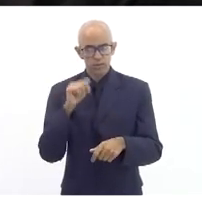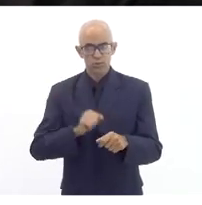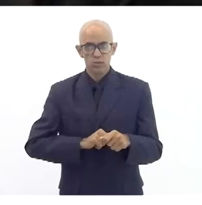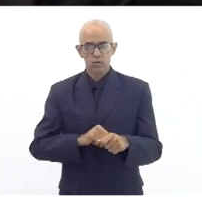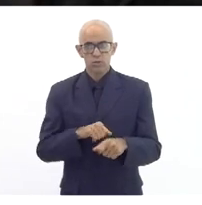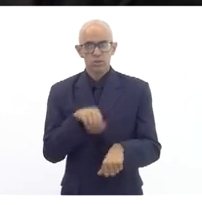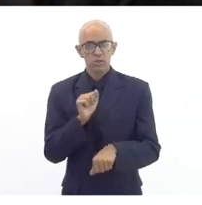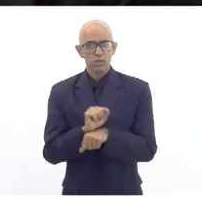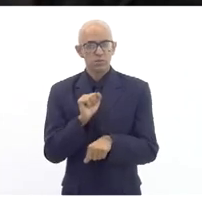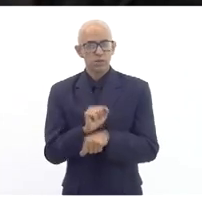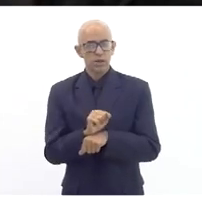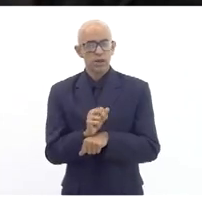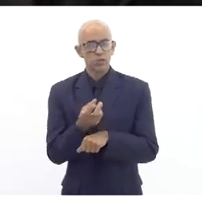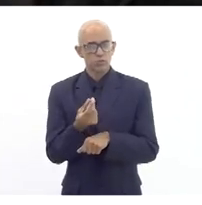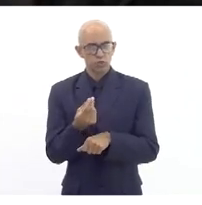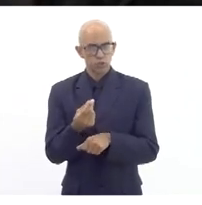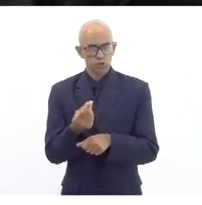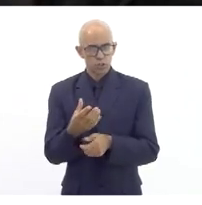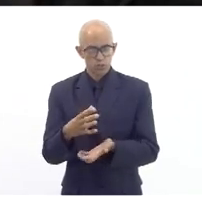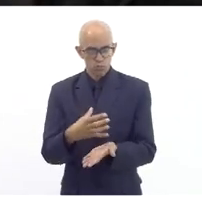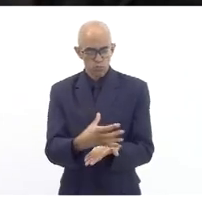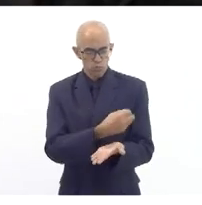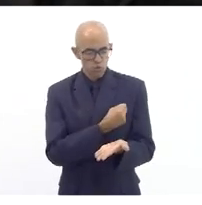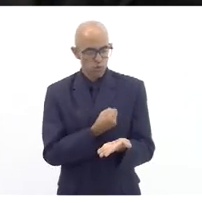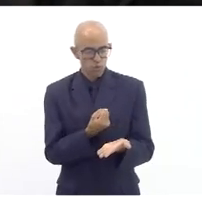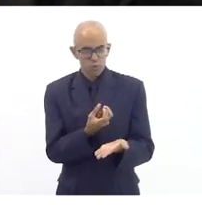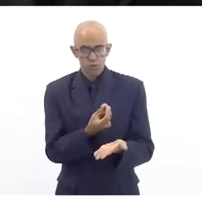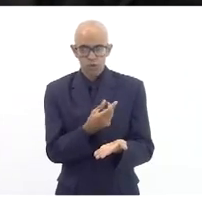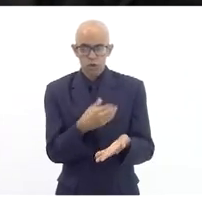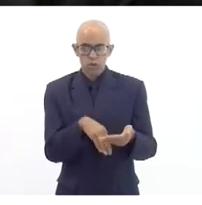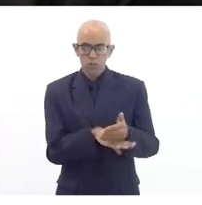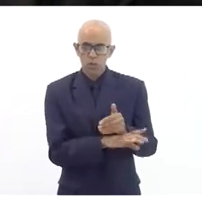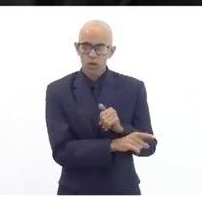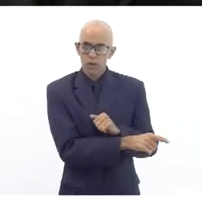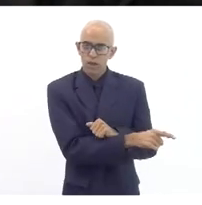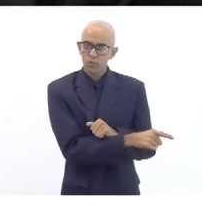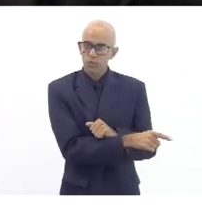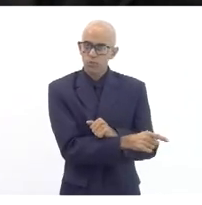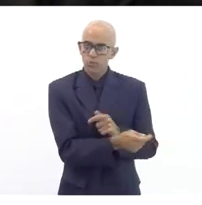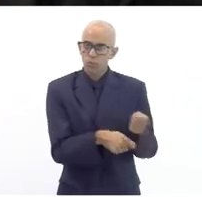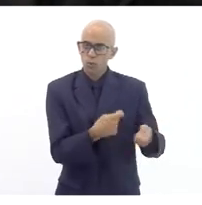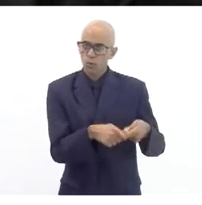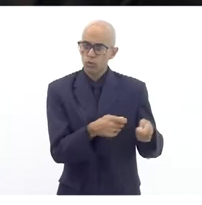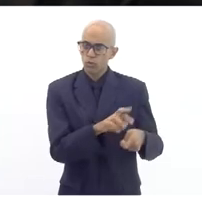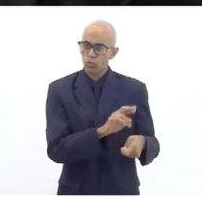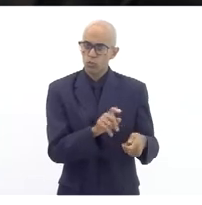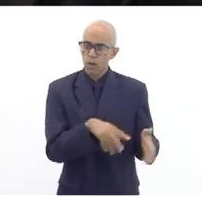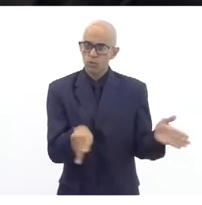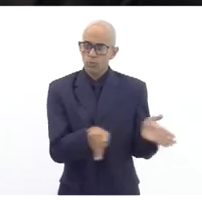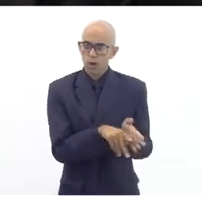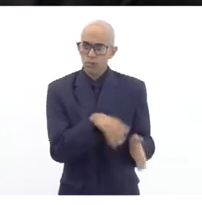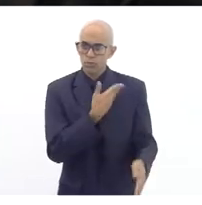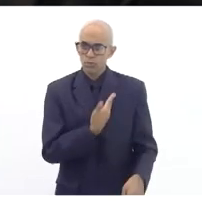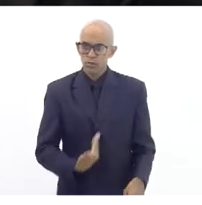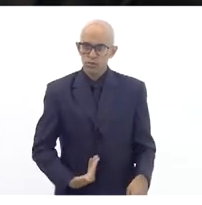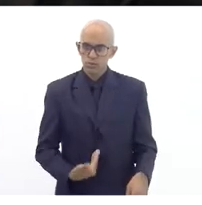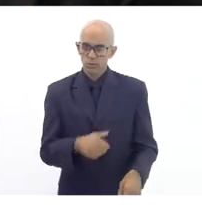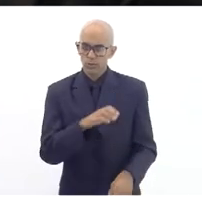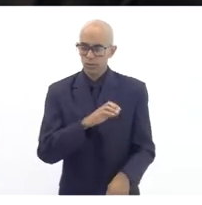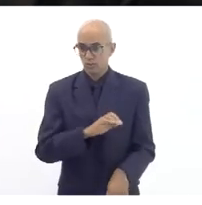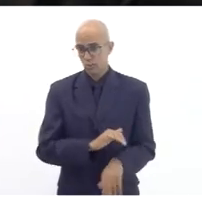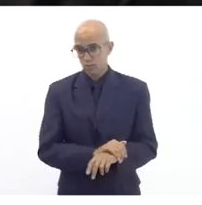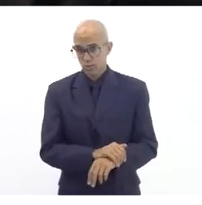milhões e milhões de dinheiro do passageiro sendo retido em razão do controle que não é do Estado. Então, essa licitação é para o Estado ter poder, ter o controle